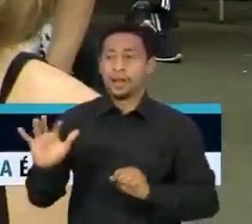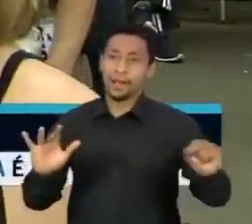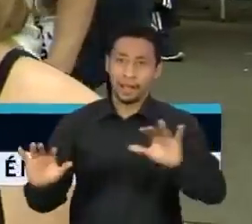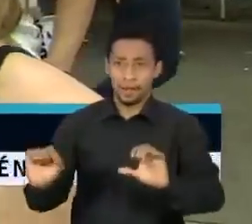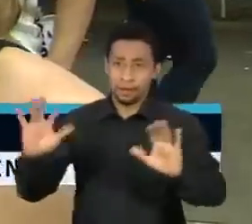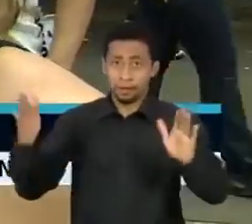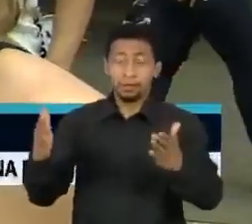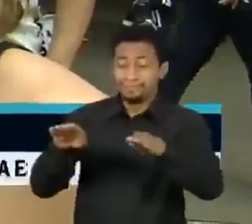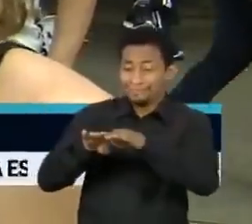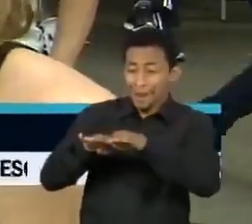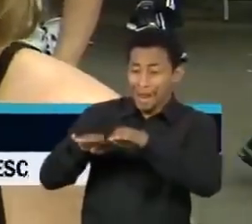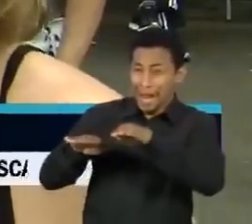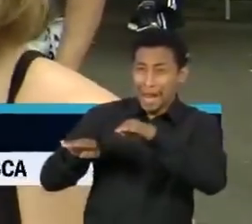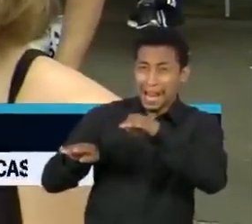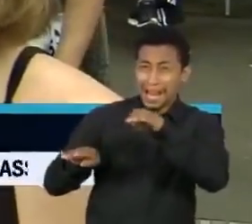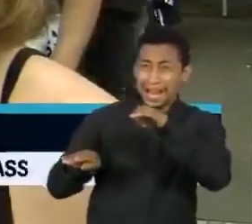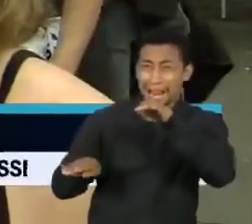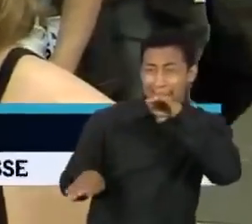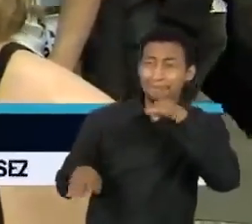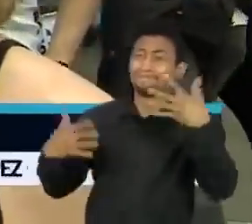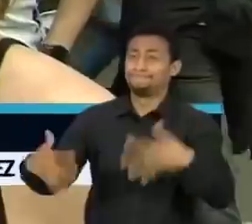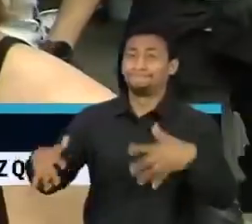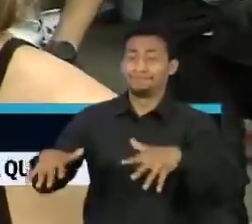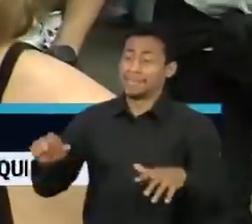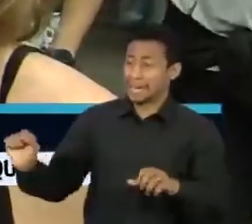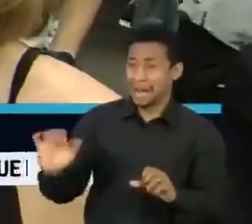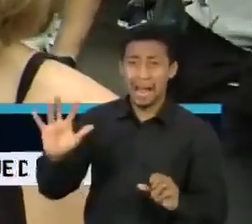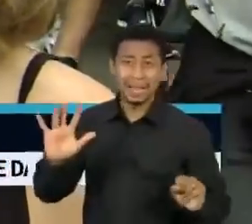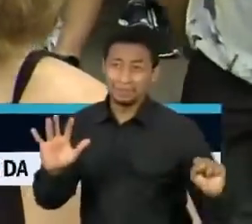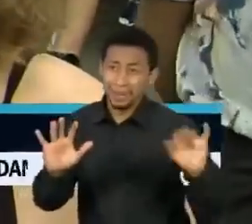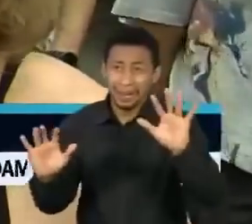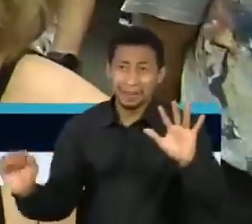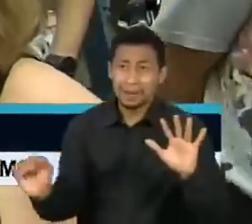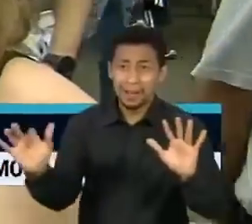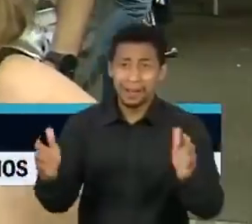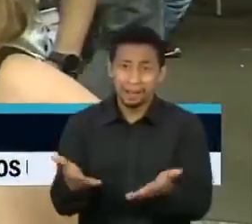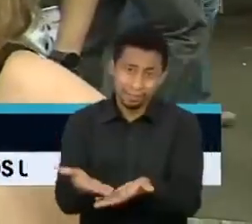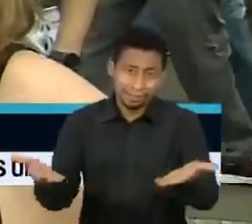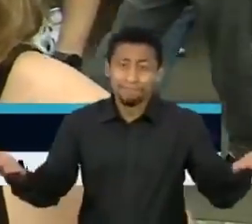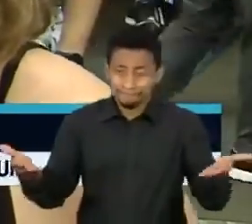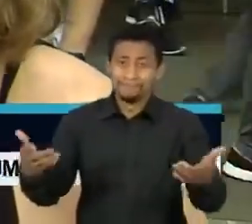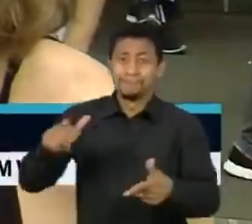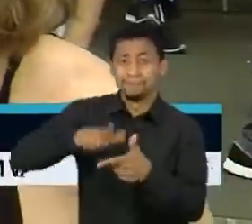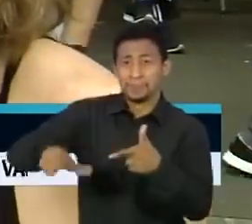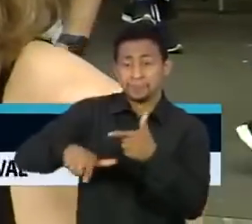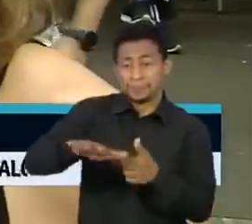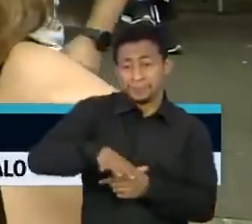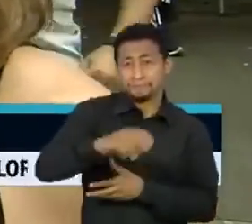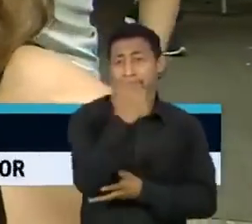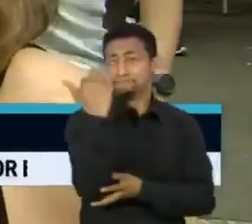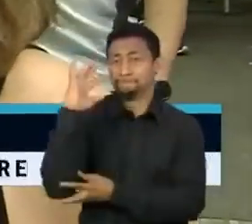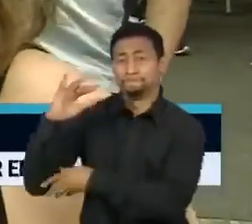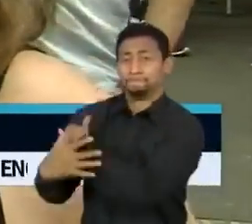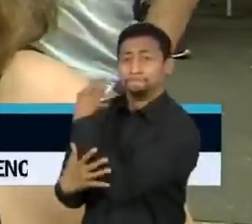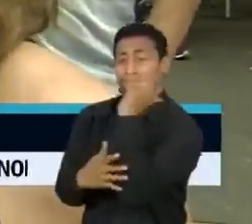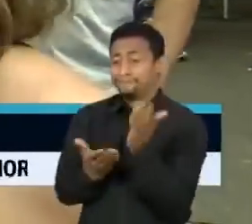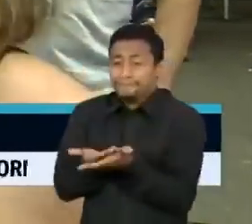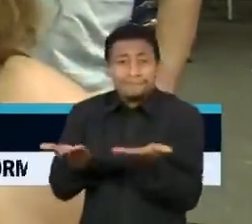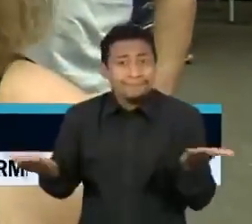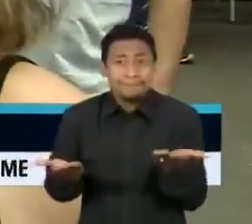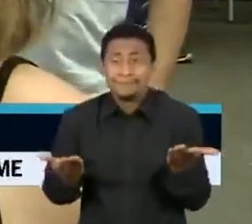A desigualdade está imensa, os preços estão altíssimos, crise ambiental, qualquer